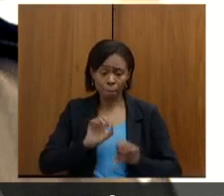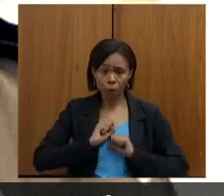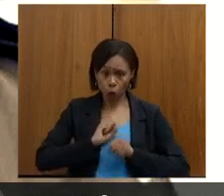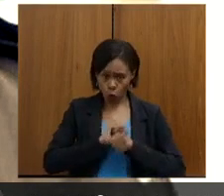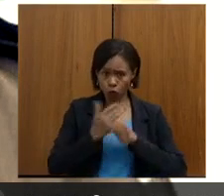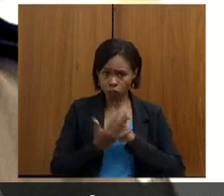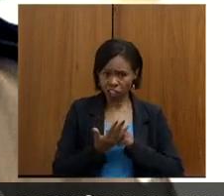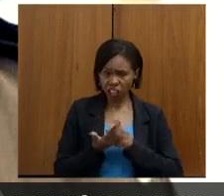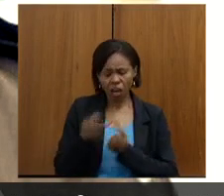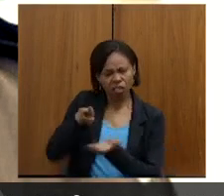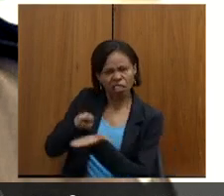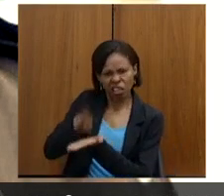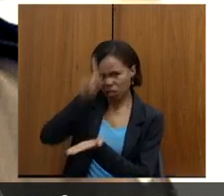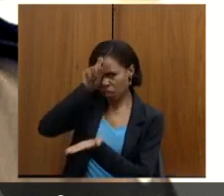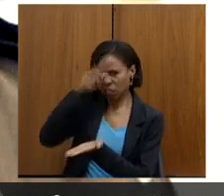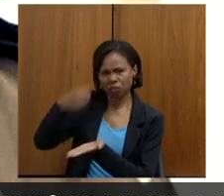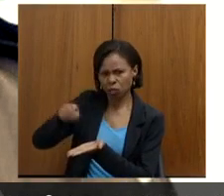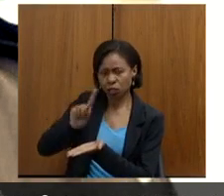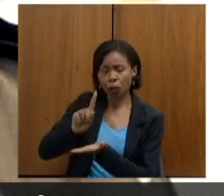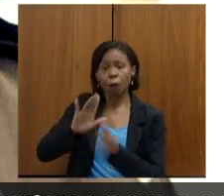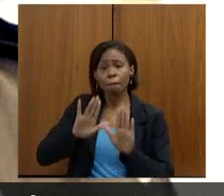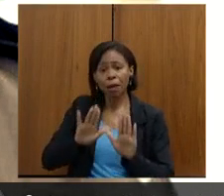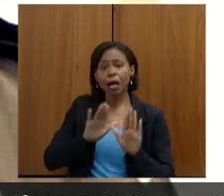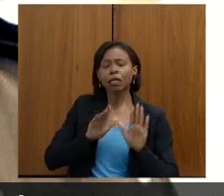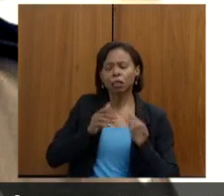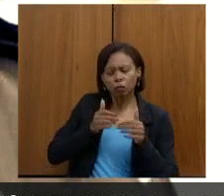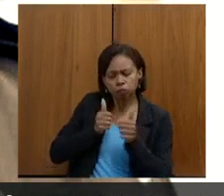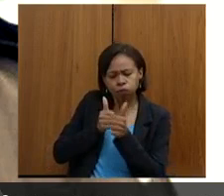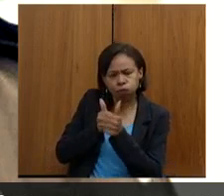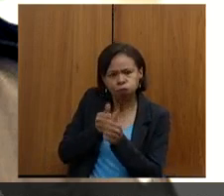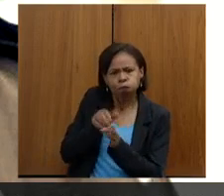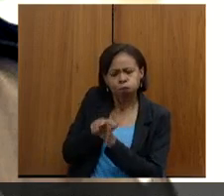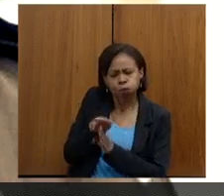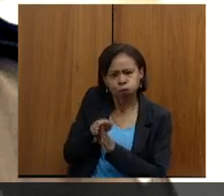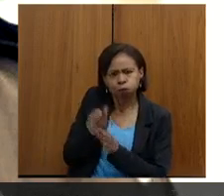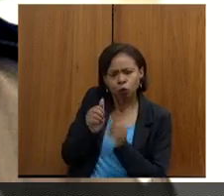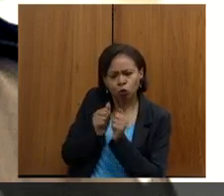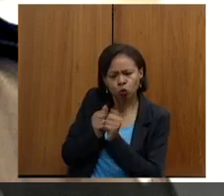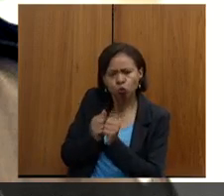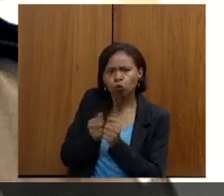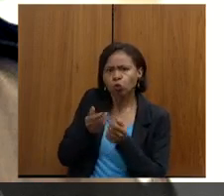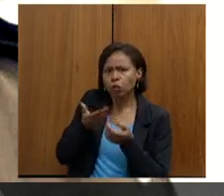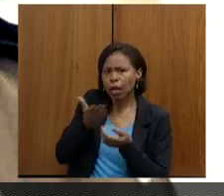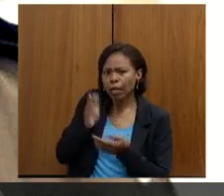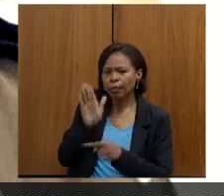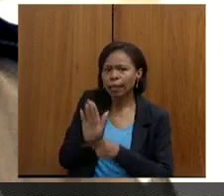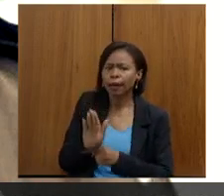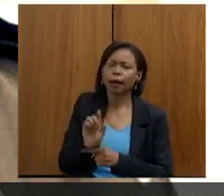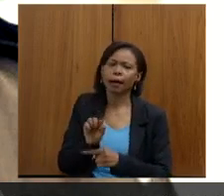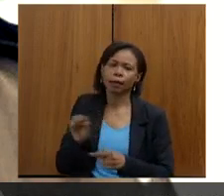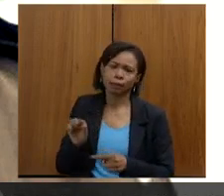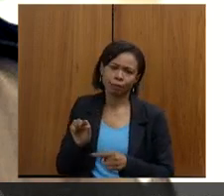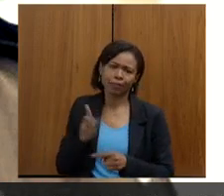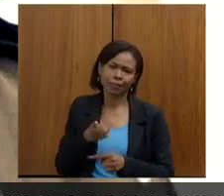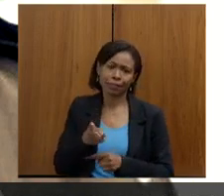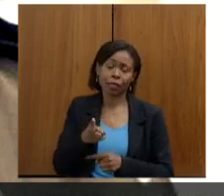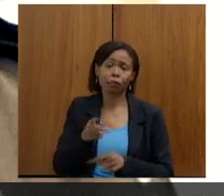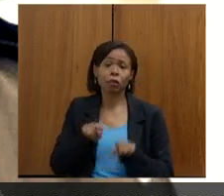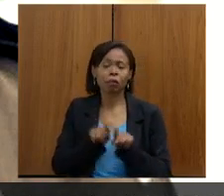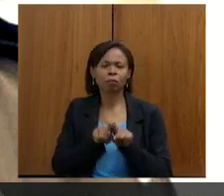tivesse que ficar internado Ele é acompanhado diariamente até dar uma solução para ele fizemos também diversos seminários e eventos